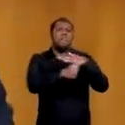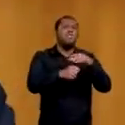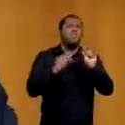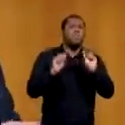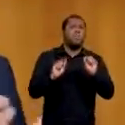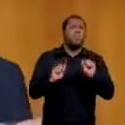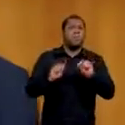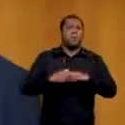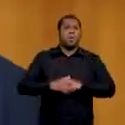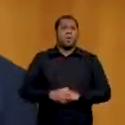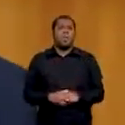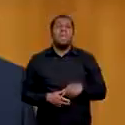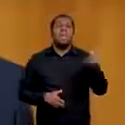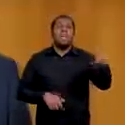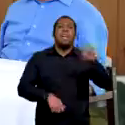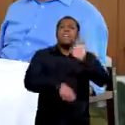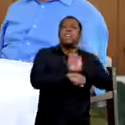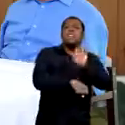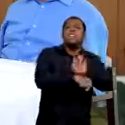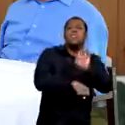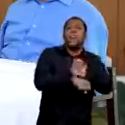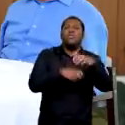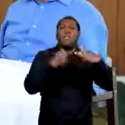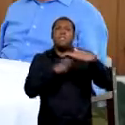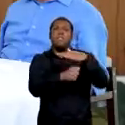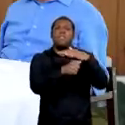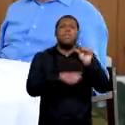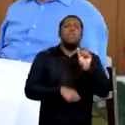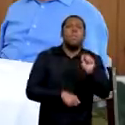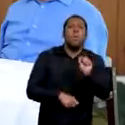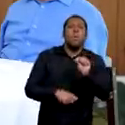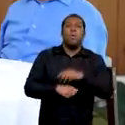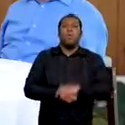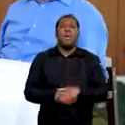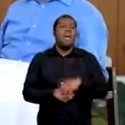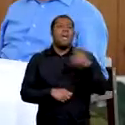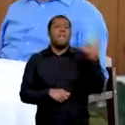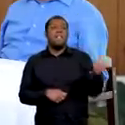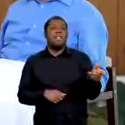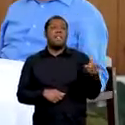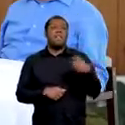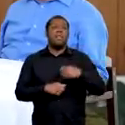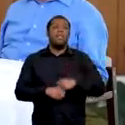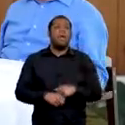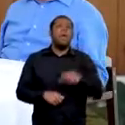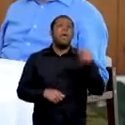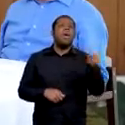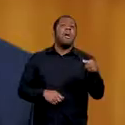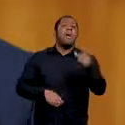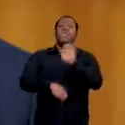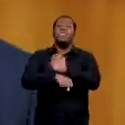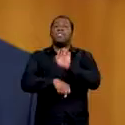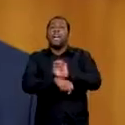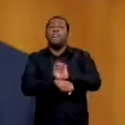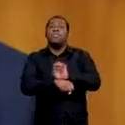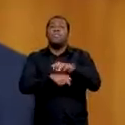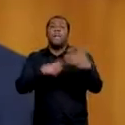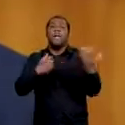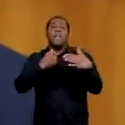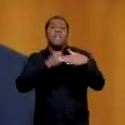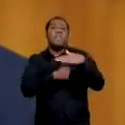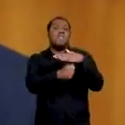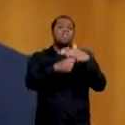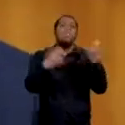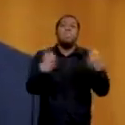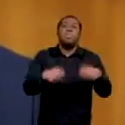Estado, qual é o lugar que mais precisa, onde é que a gente quer ajudar a se desenvolver. O Estado tem que pensar assim, da forma